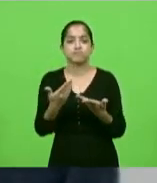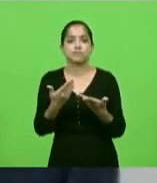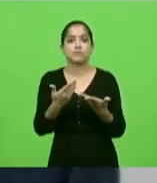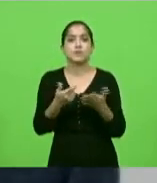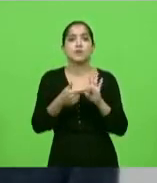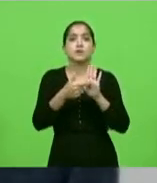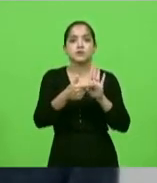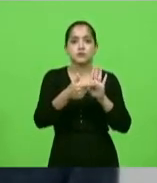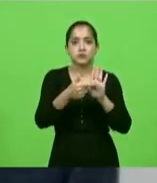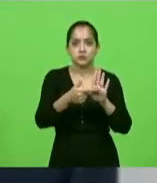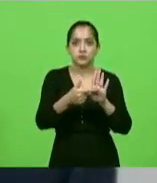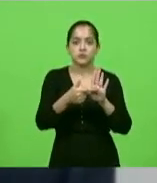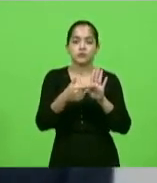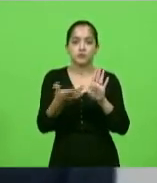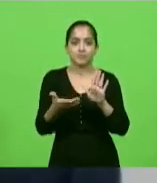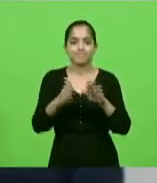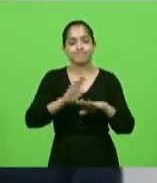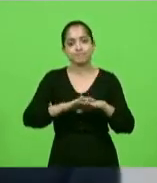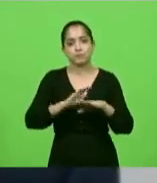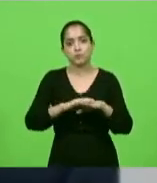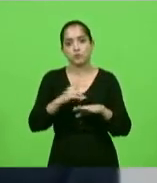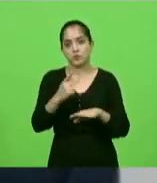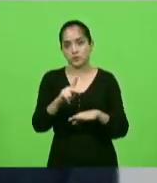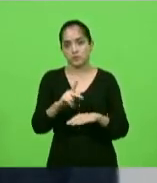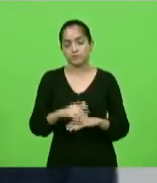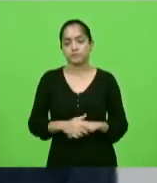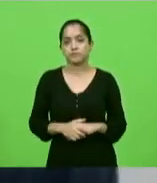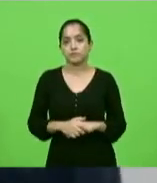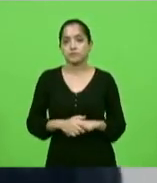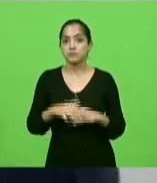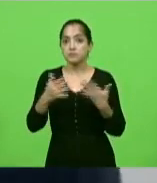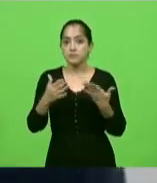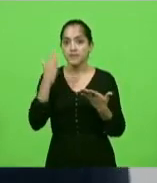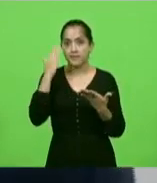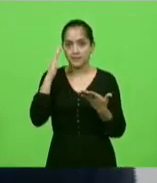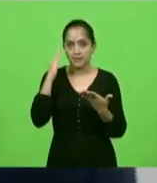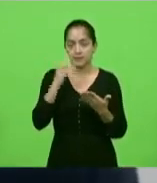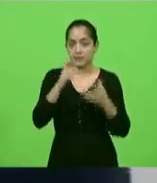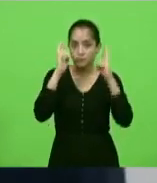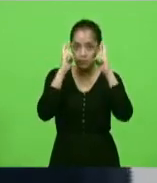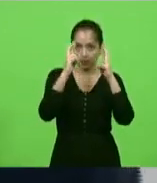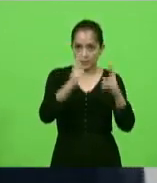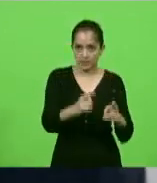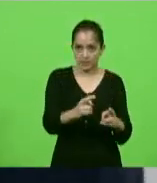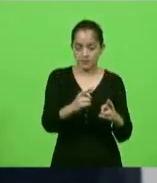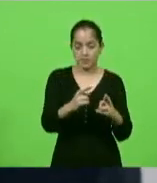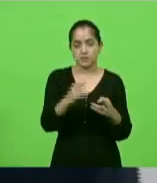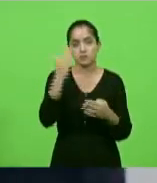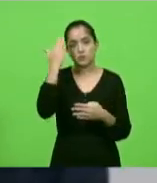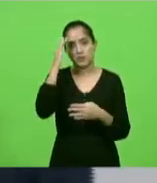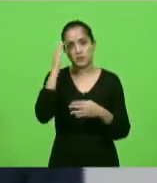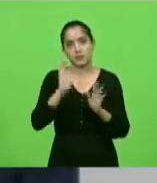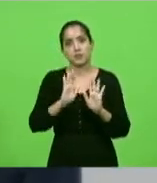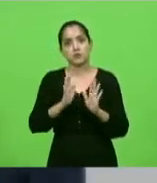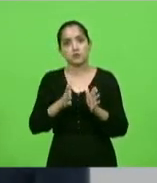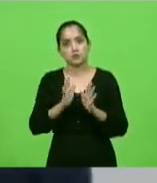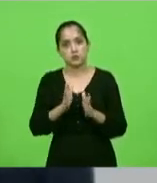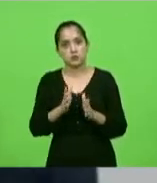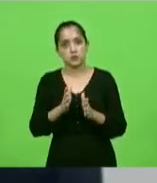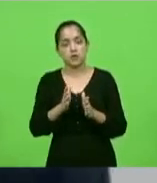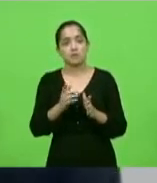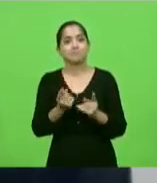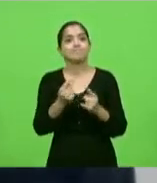suficientes de sua óbvia autoria. Compreendendo e respeitando os entendimentos já esboçados de